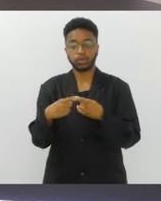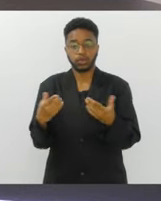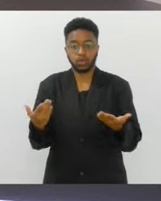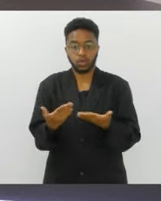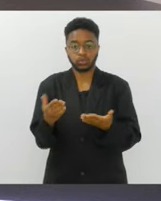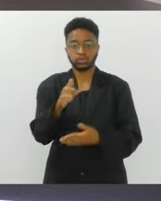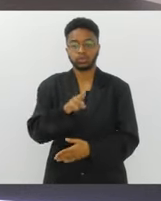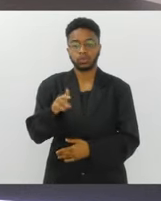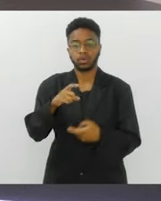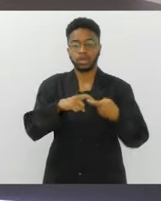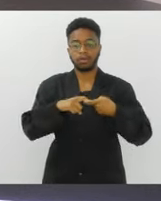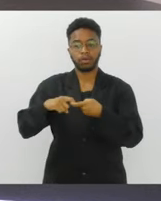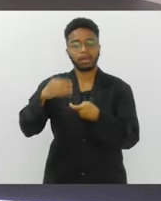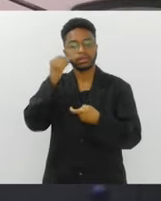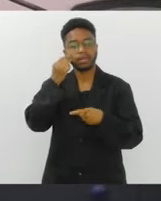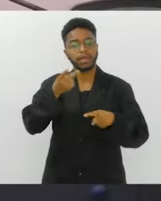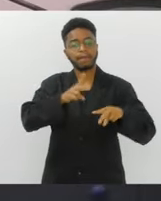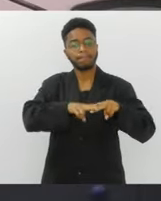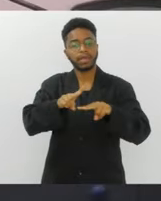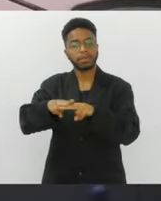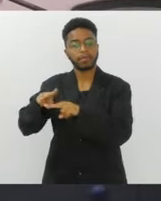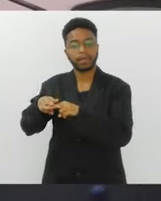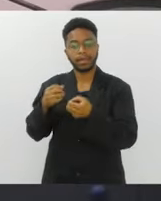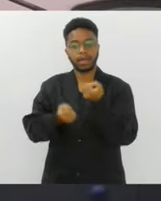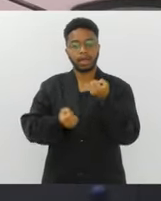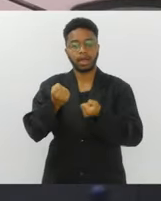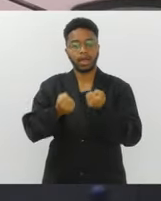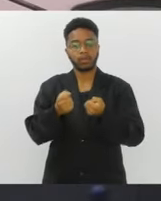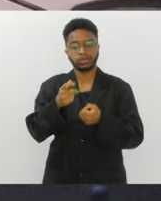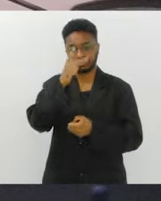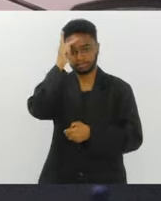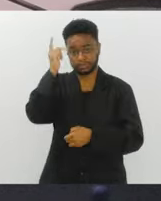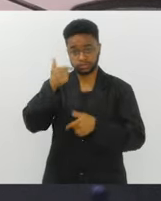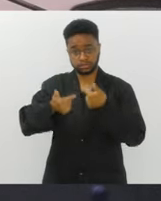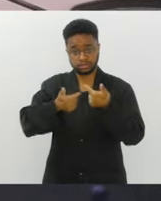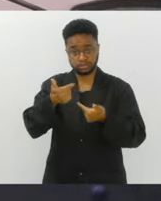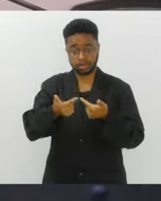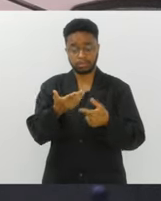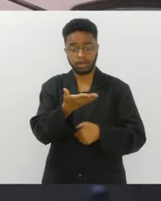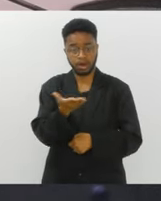os reboques para ficar apreendendo carro de trabalhador